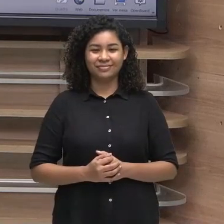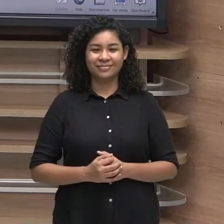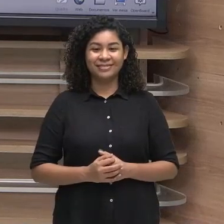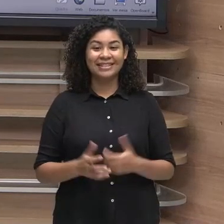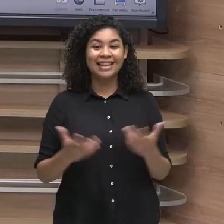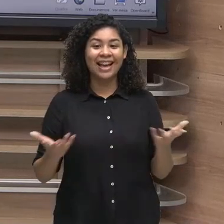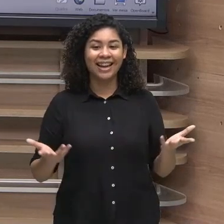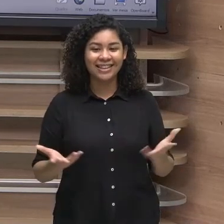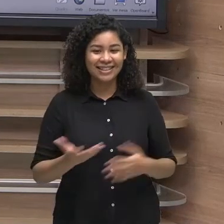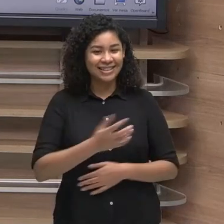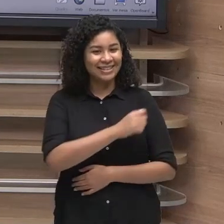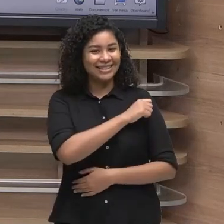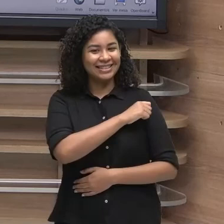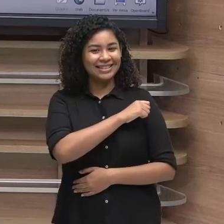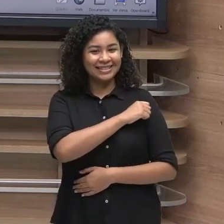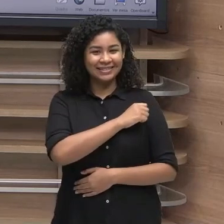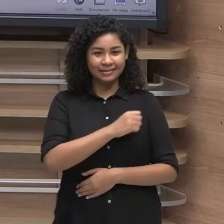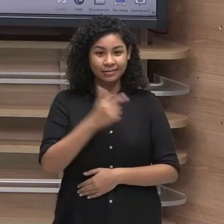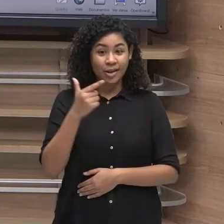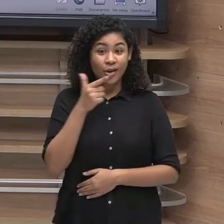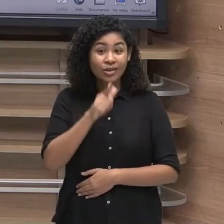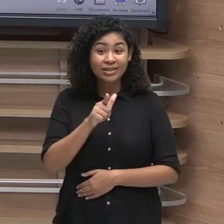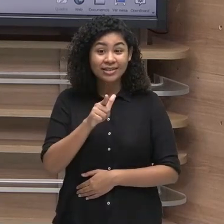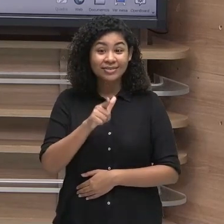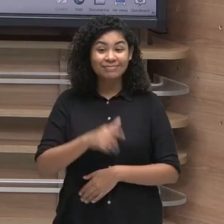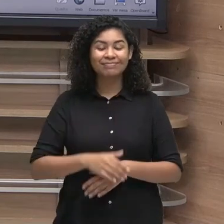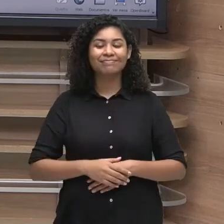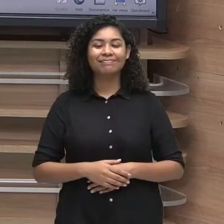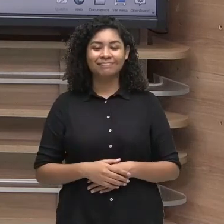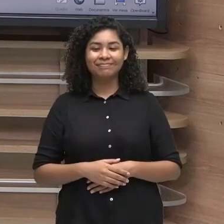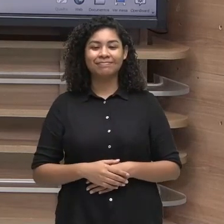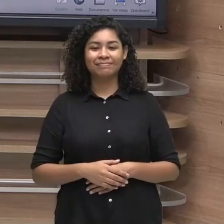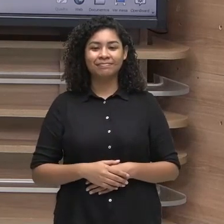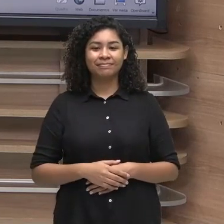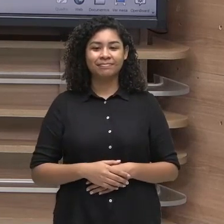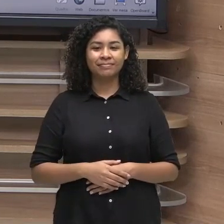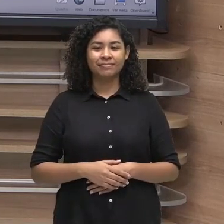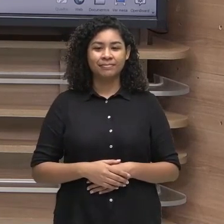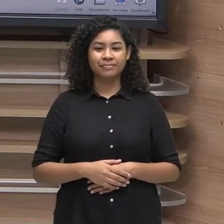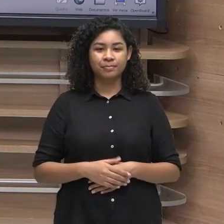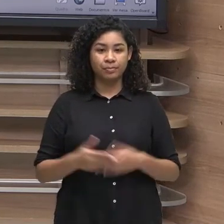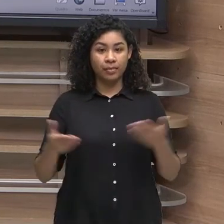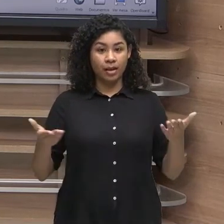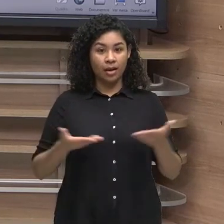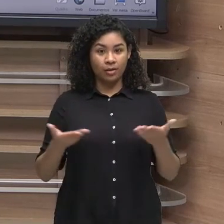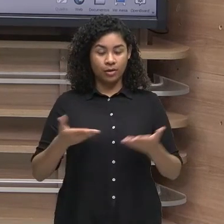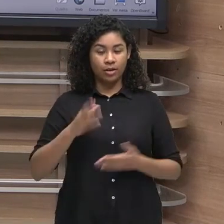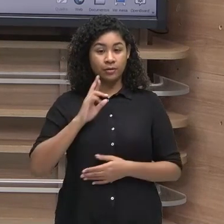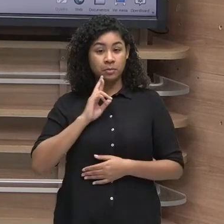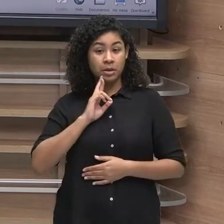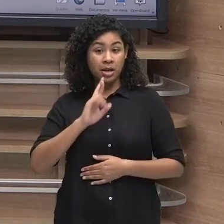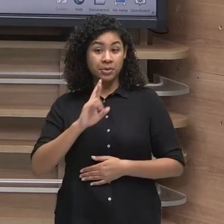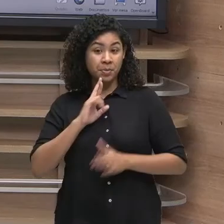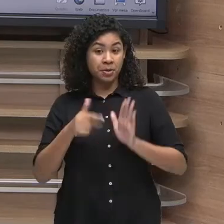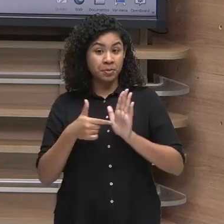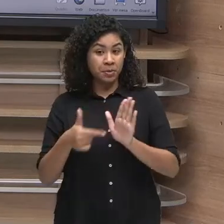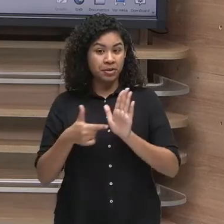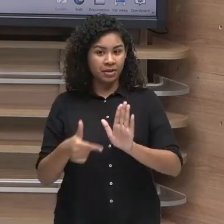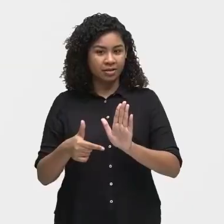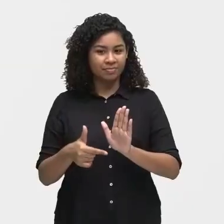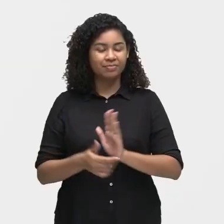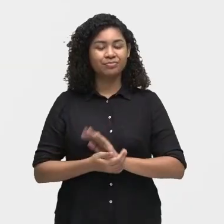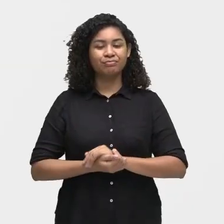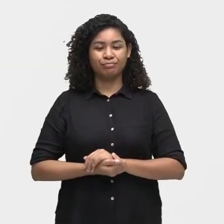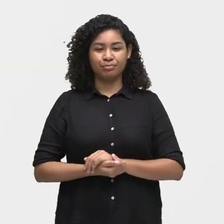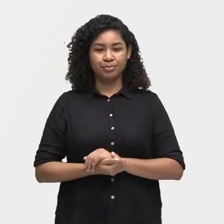E aí, meu caro aluno, minha cara aluna, deu tudo certo? Vamos então para a resolução das nossas questões de hoje? Bem, na